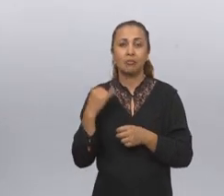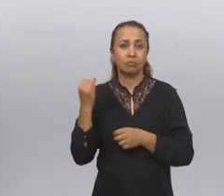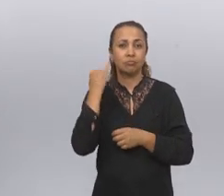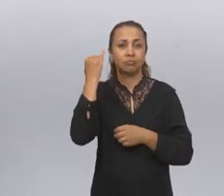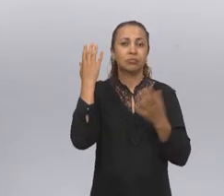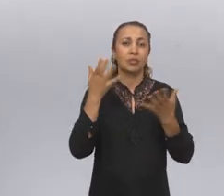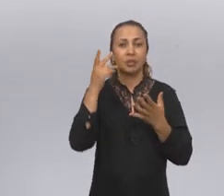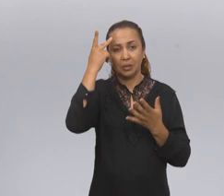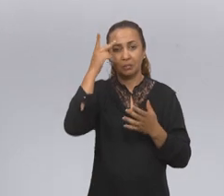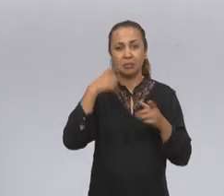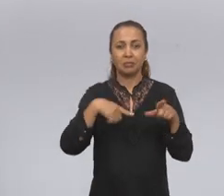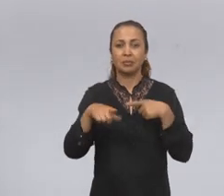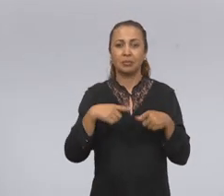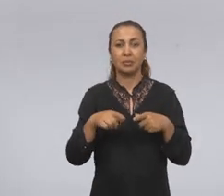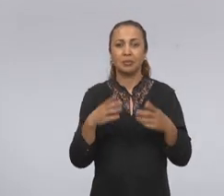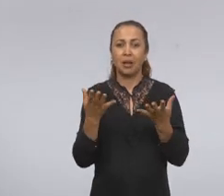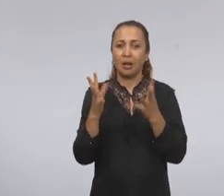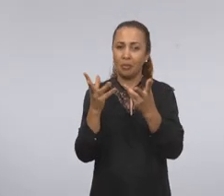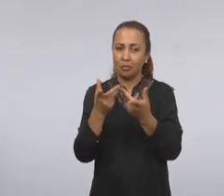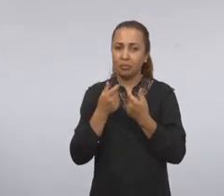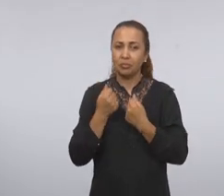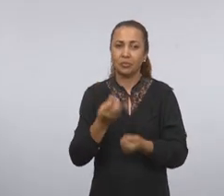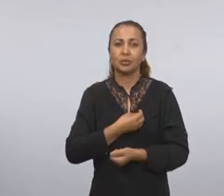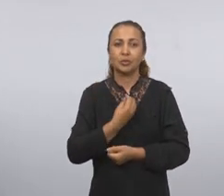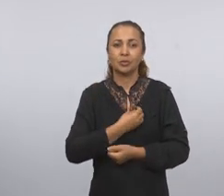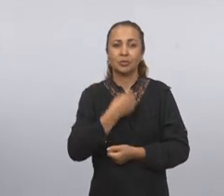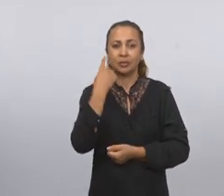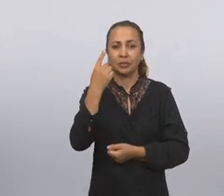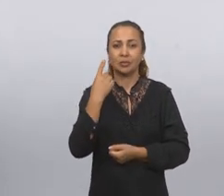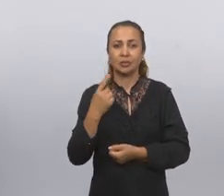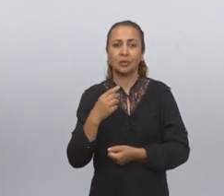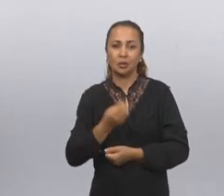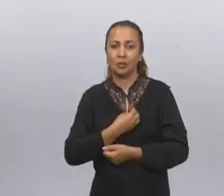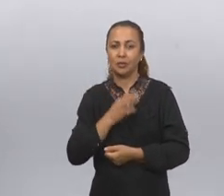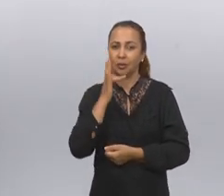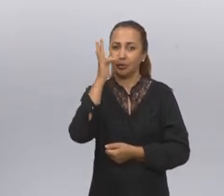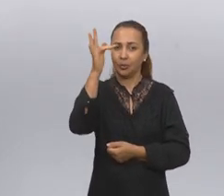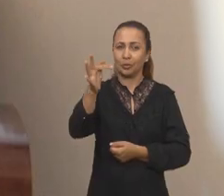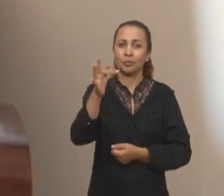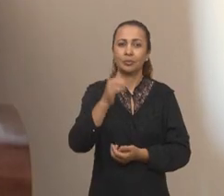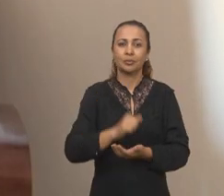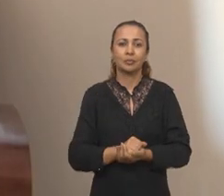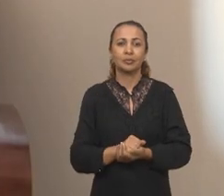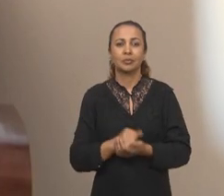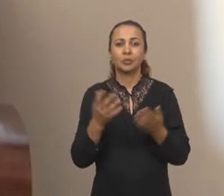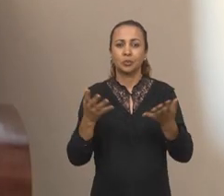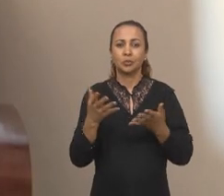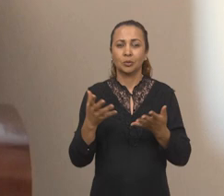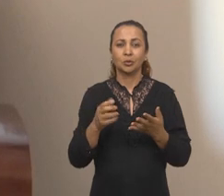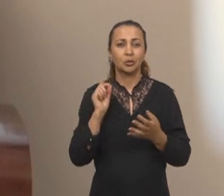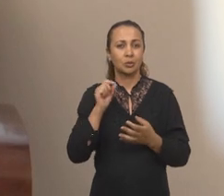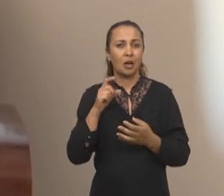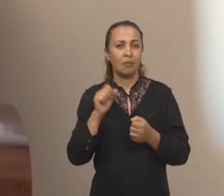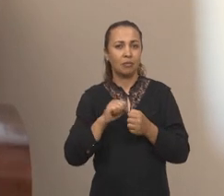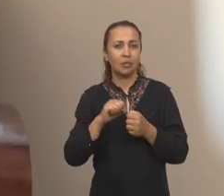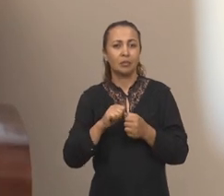muito importante para poder até atuar melhor nessa qualidade de vida deles numa vida aí pra frente tão longe que que eu fiz né